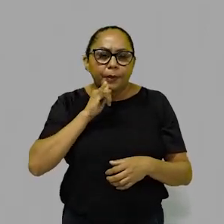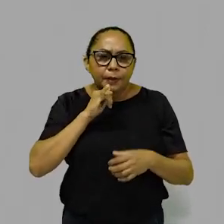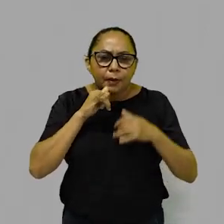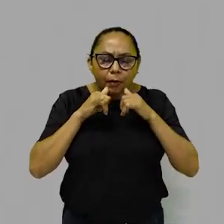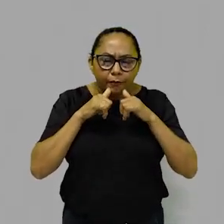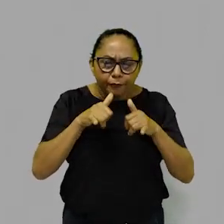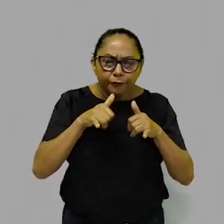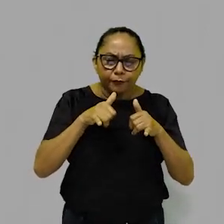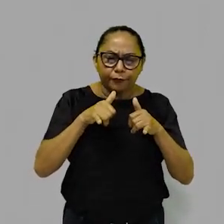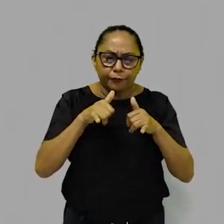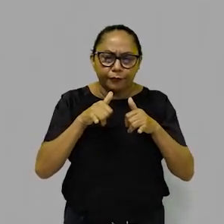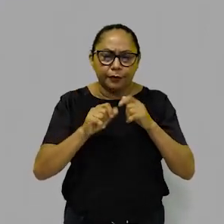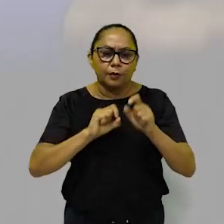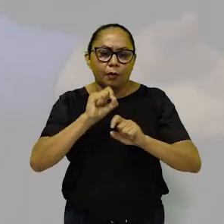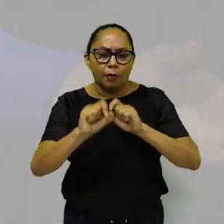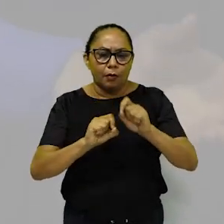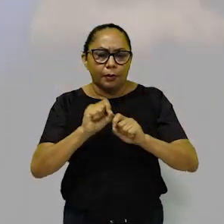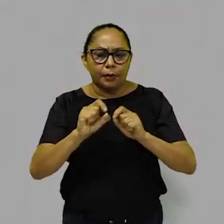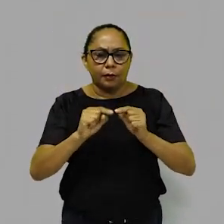com que outras